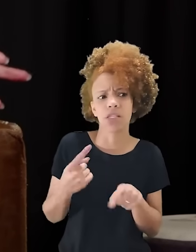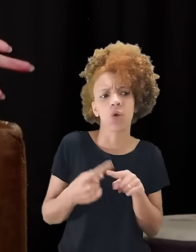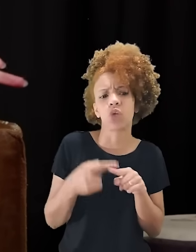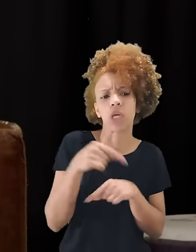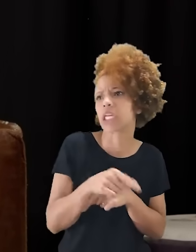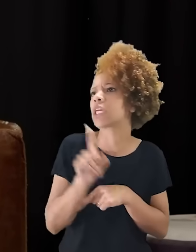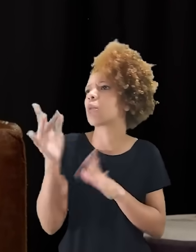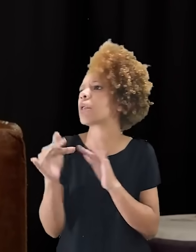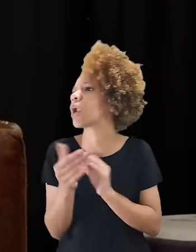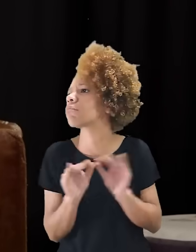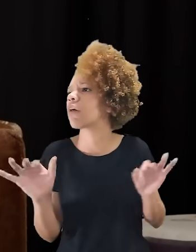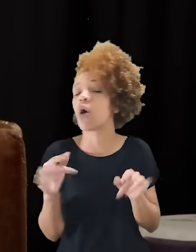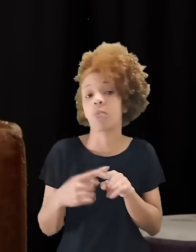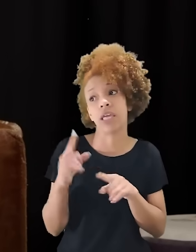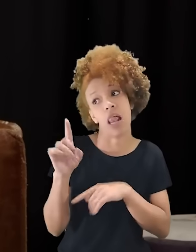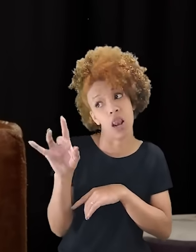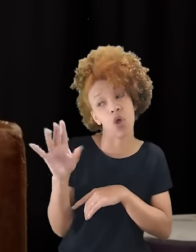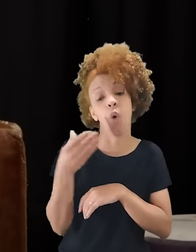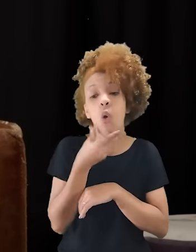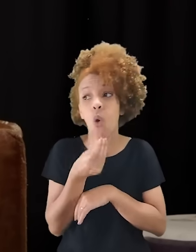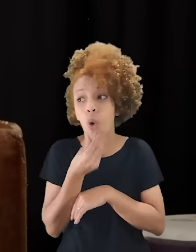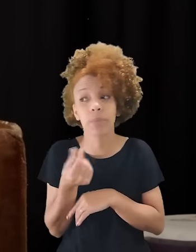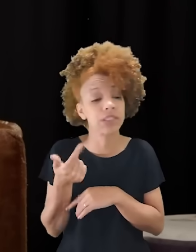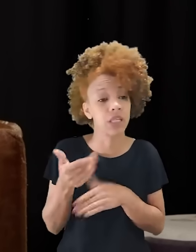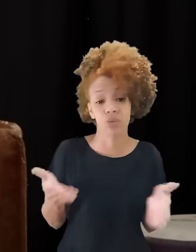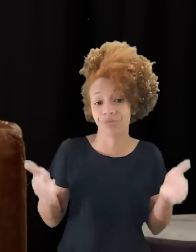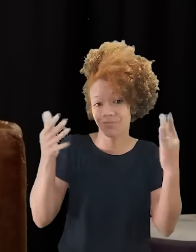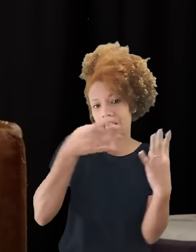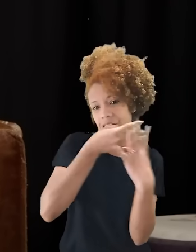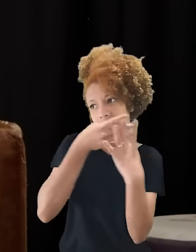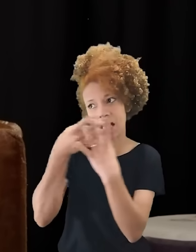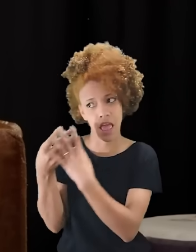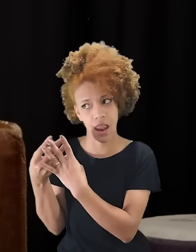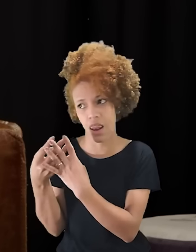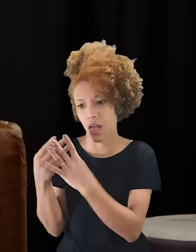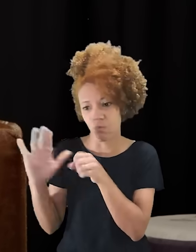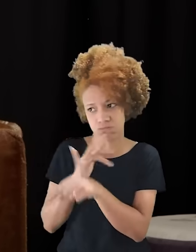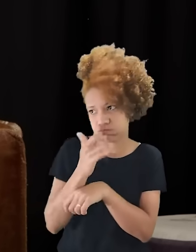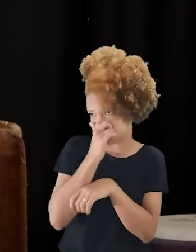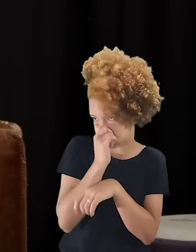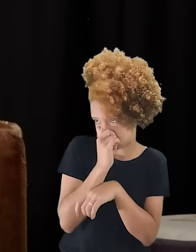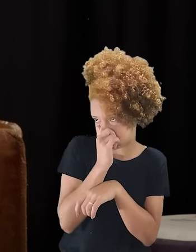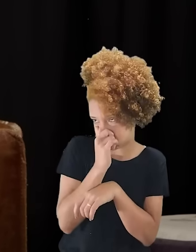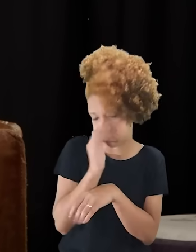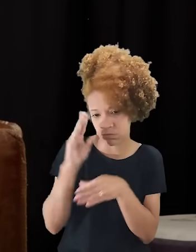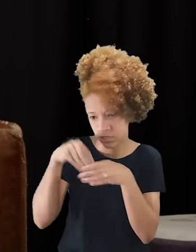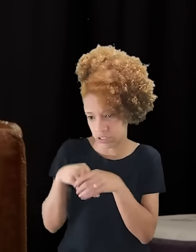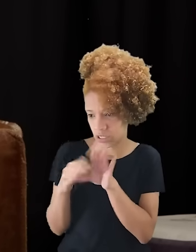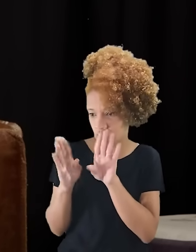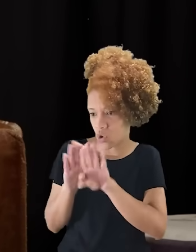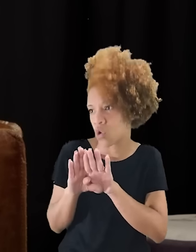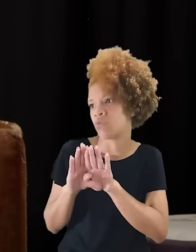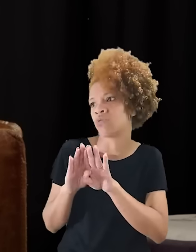tá bom mas por que que ele tá lá eu tô aqui porque ela falá porque lá só tem homem não tem cela vazia era cela dentro dentro